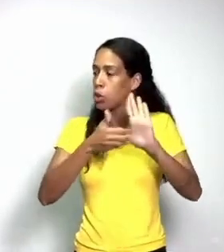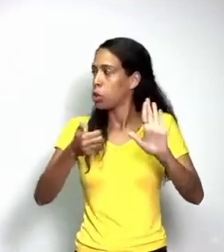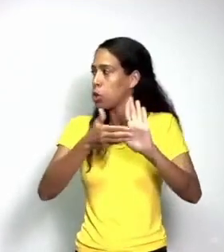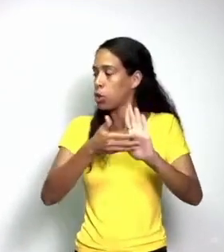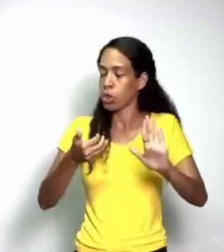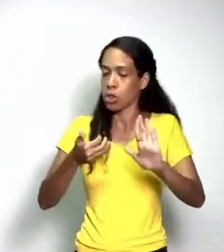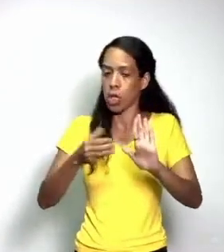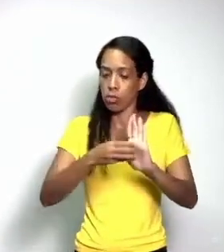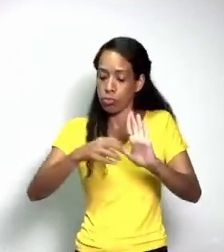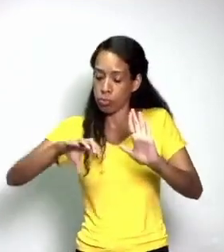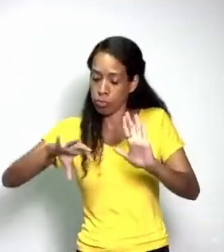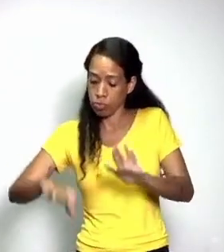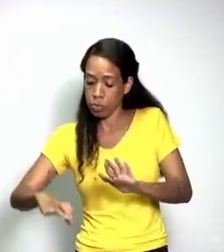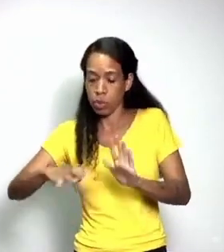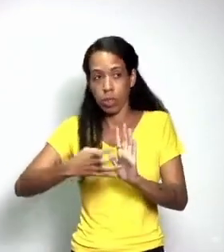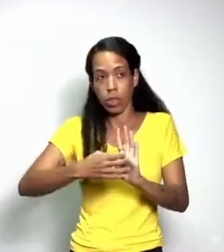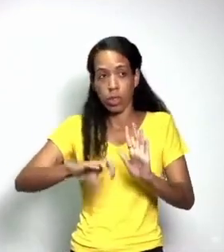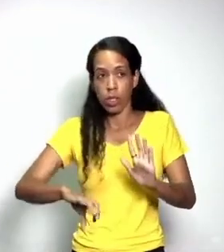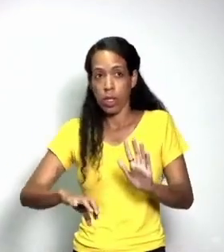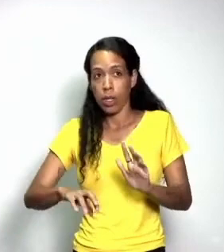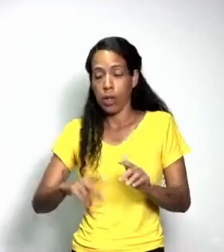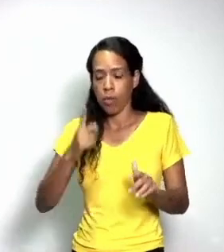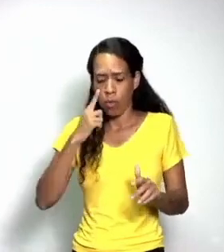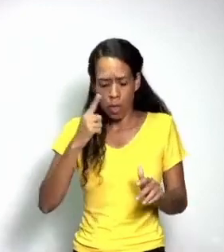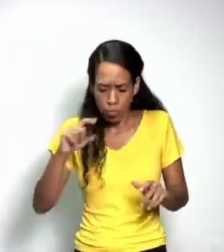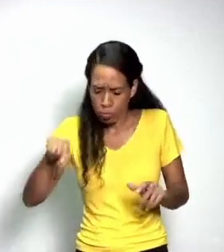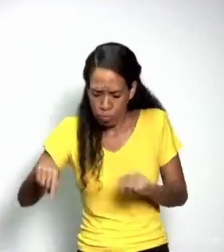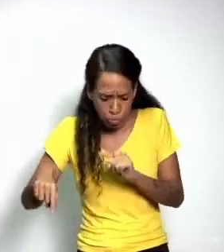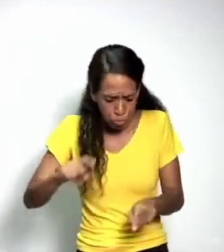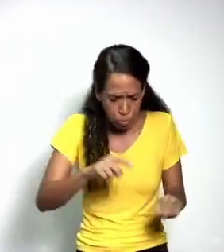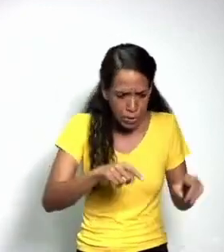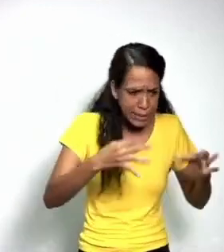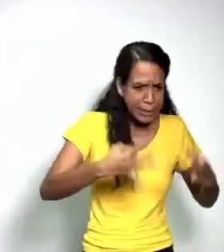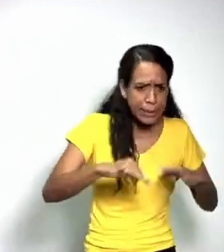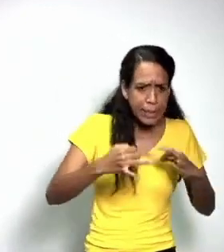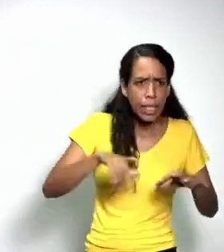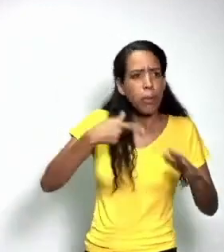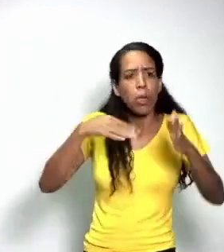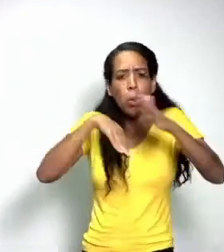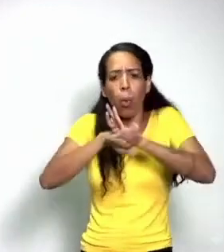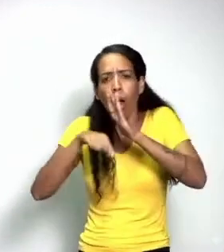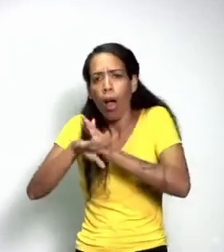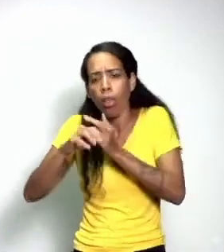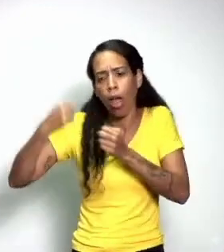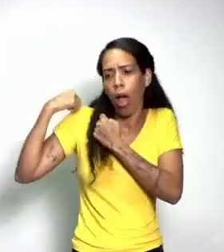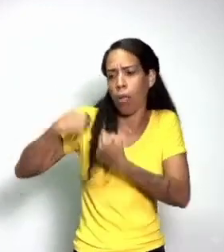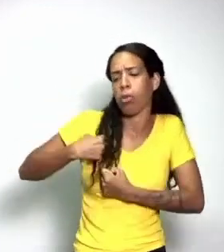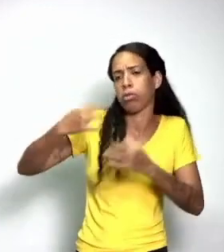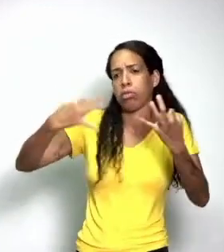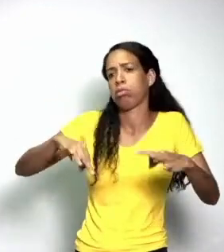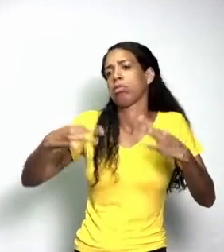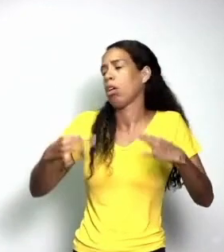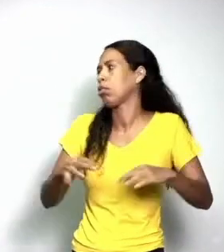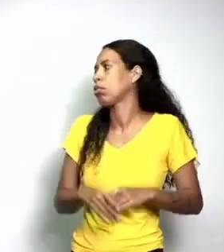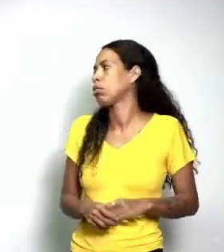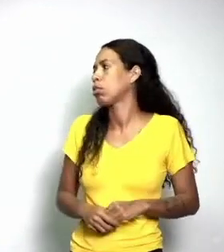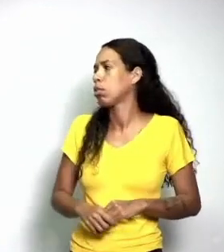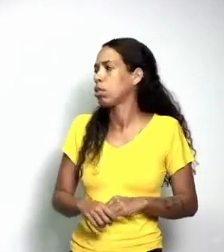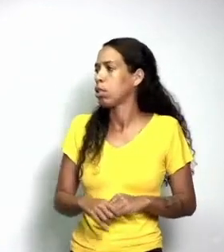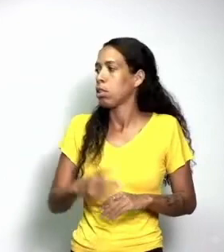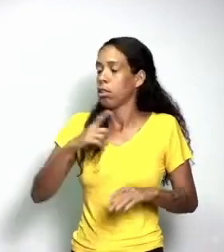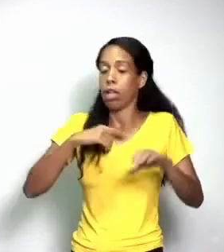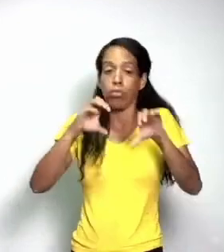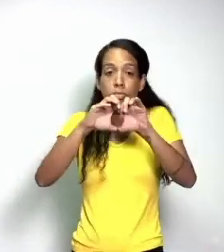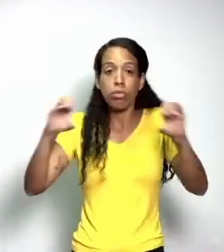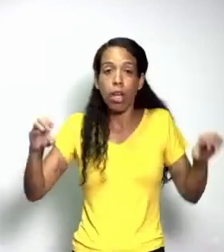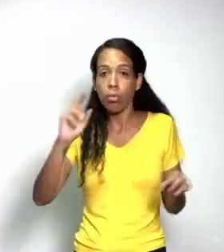deixando na mesa, que no final a gente vai dar conferindo se está tudo ok e já vai guardando nas cases certas. Aqui a gente está trabalhando com cabo HDMI